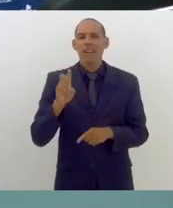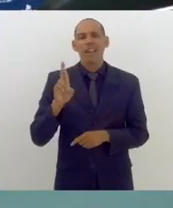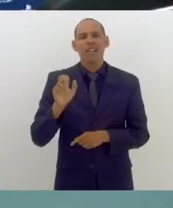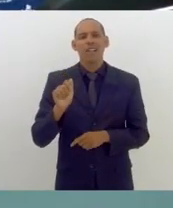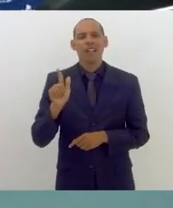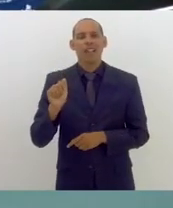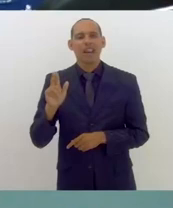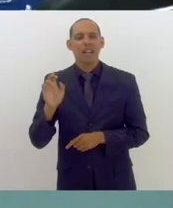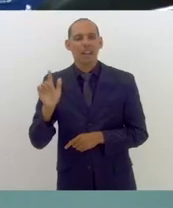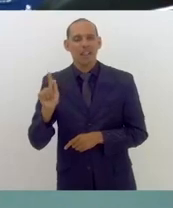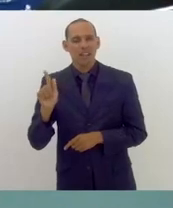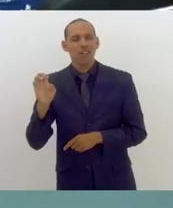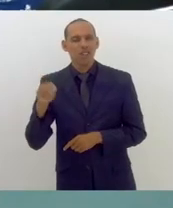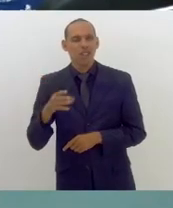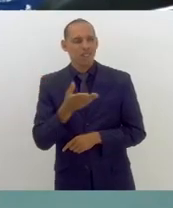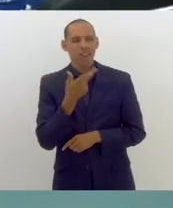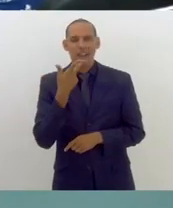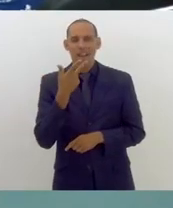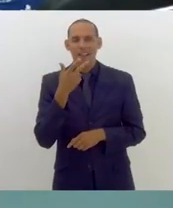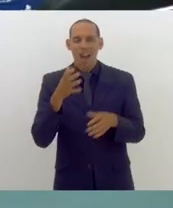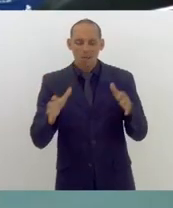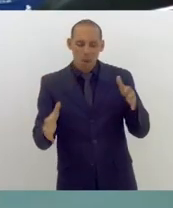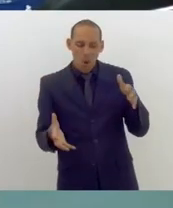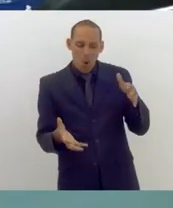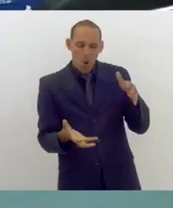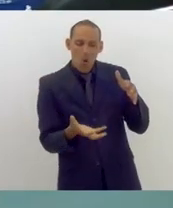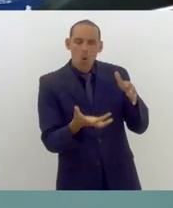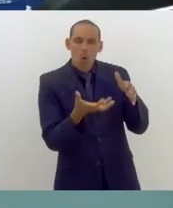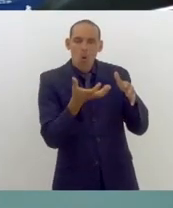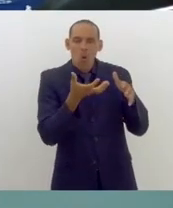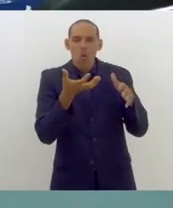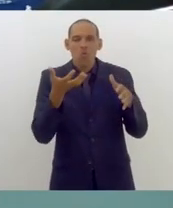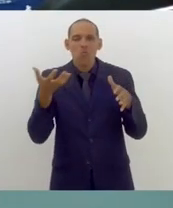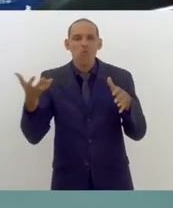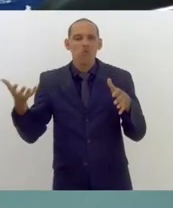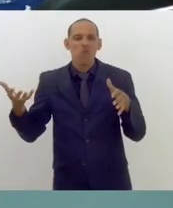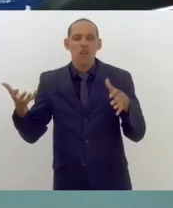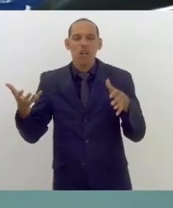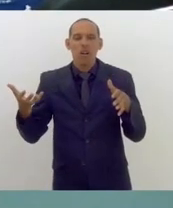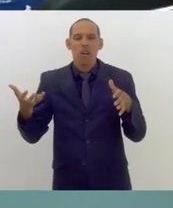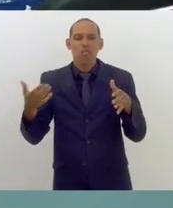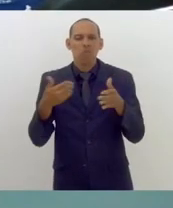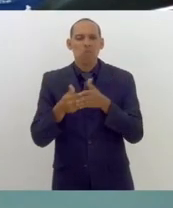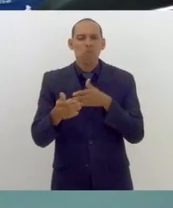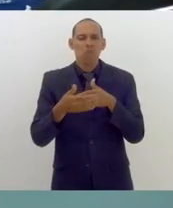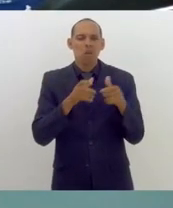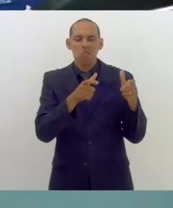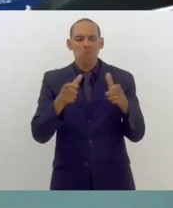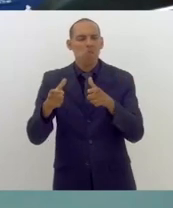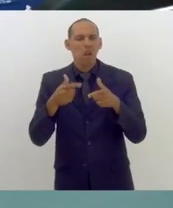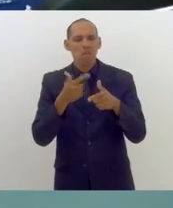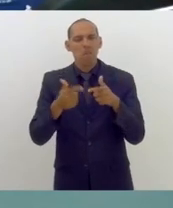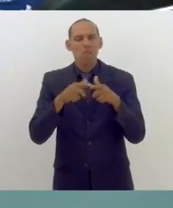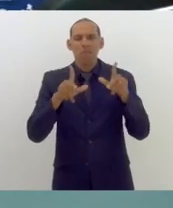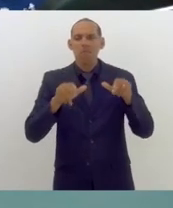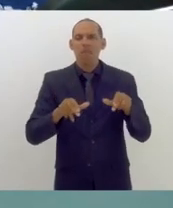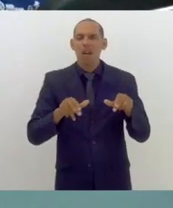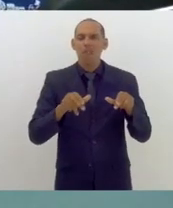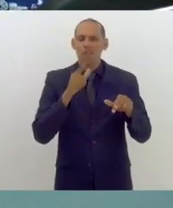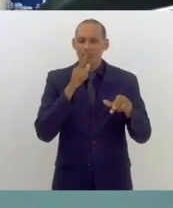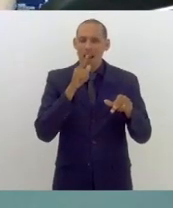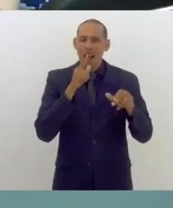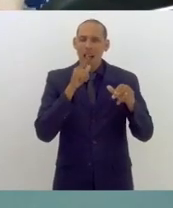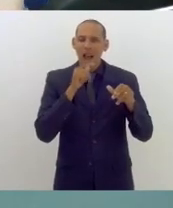por nosso amigo tá é problema sério então quanto é lugar não acontece solar